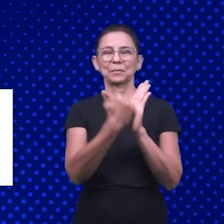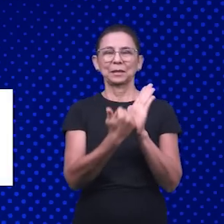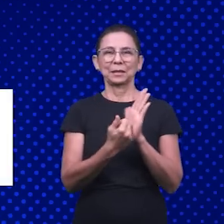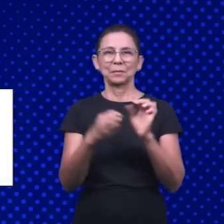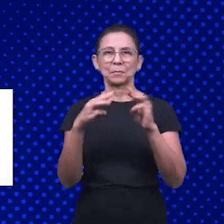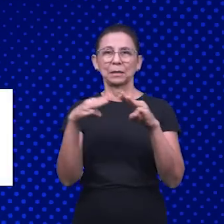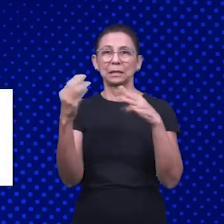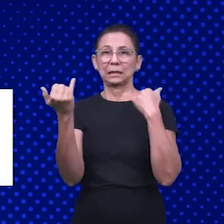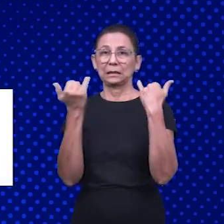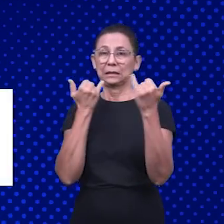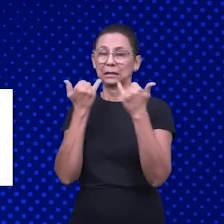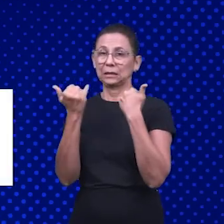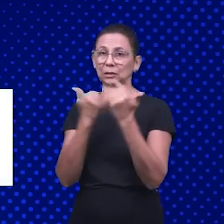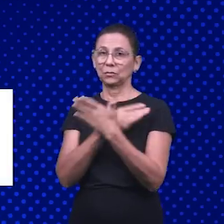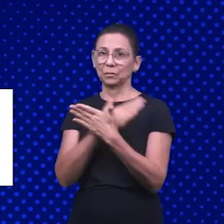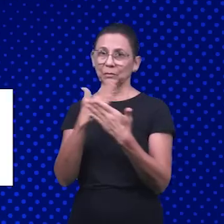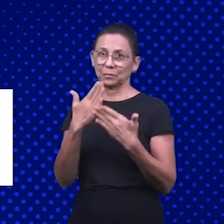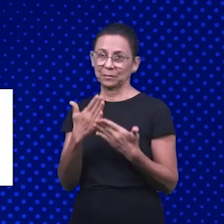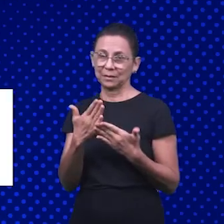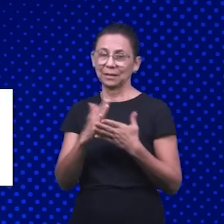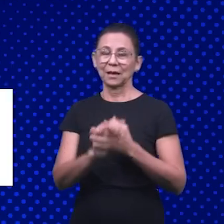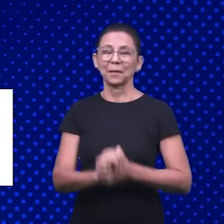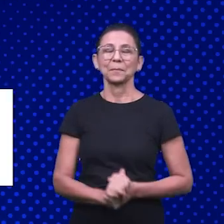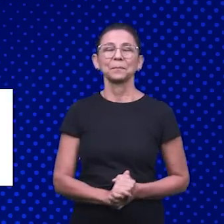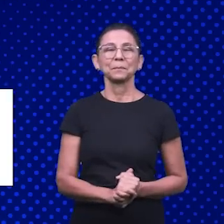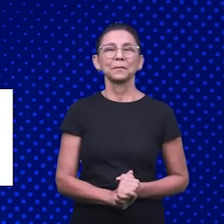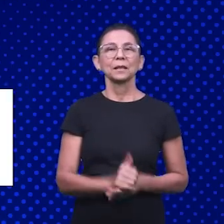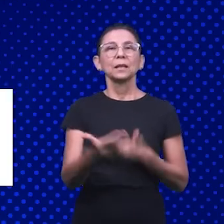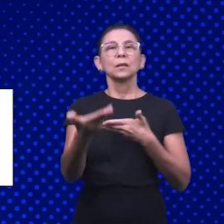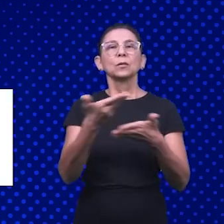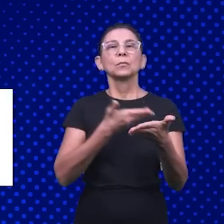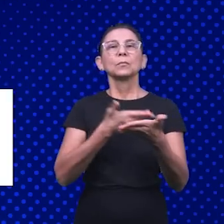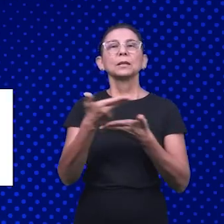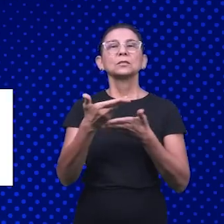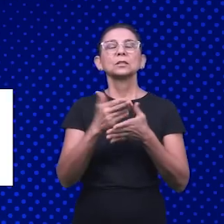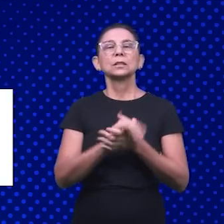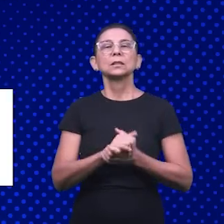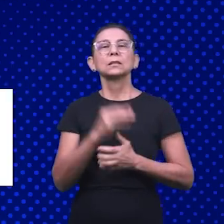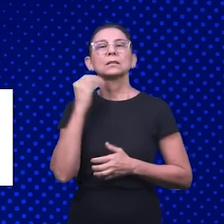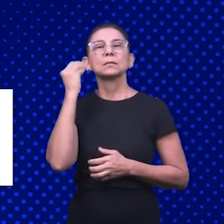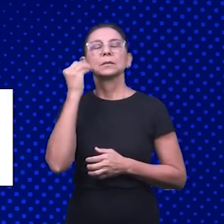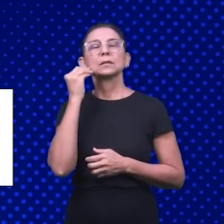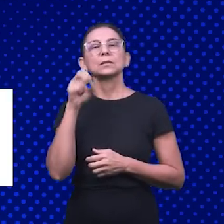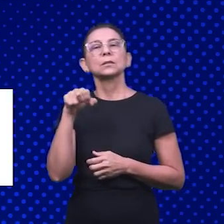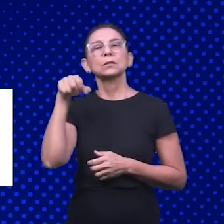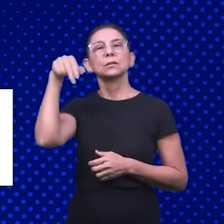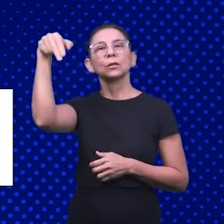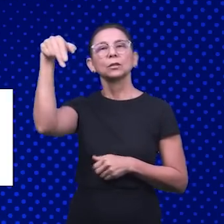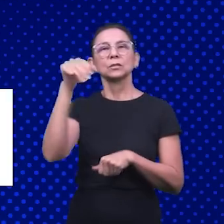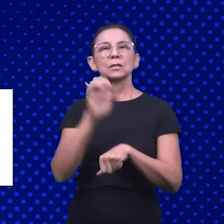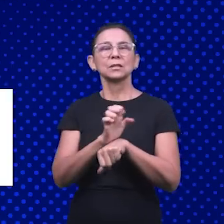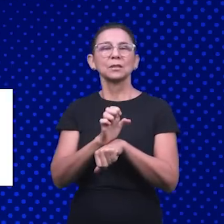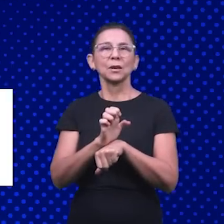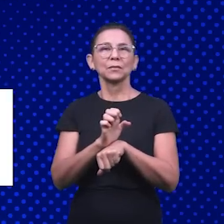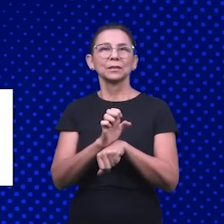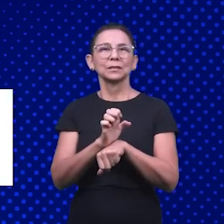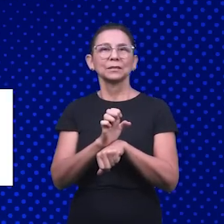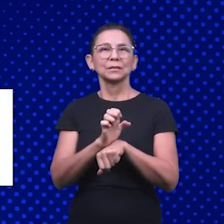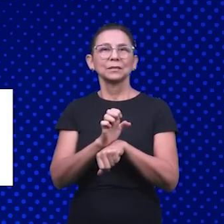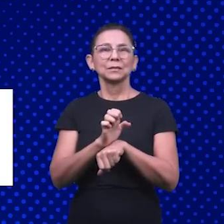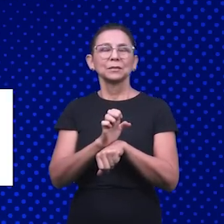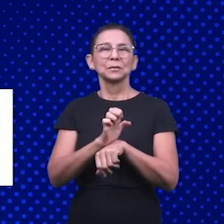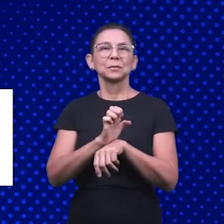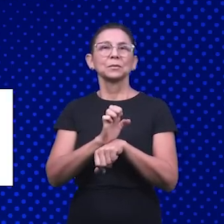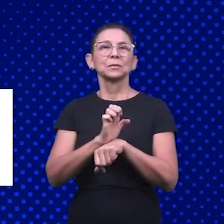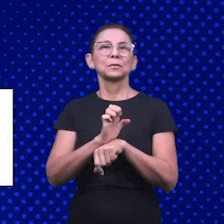edição do Manaim News. Vamos iniciar o nosso boletim compartilhando um registro lá da região norte. No estado do Pará,